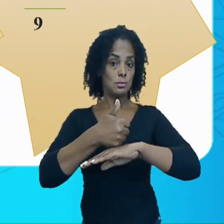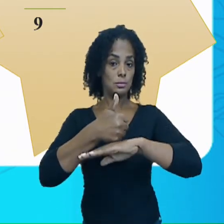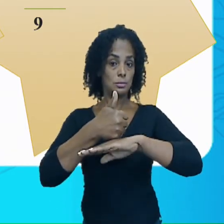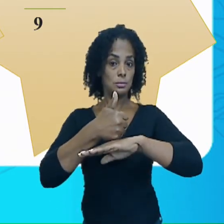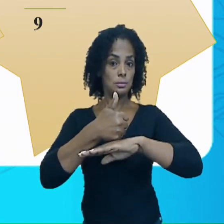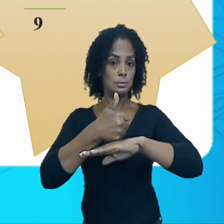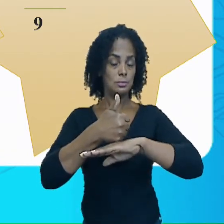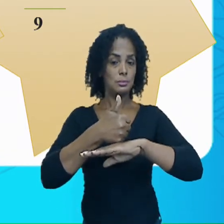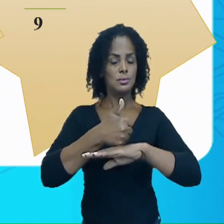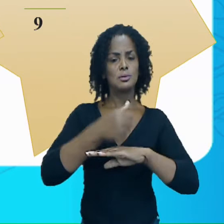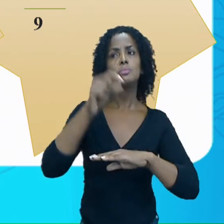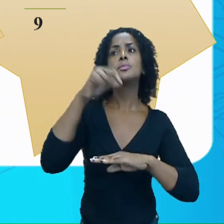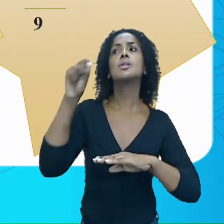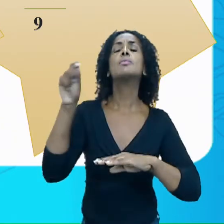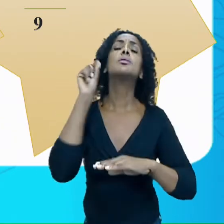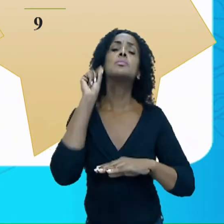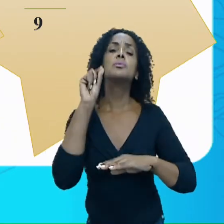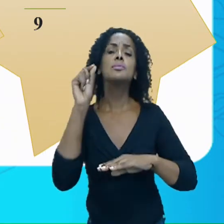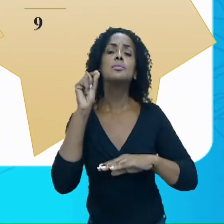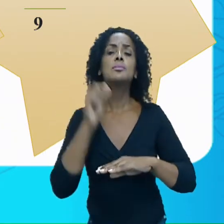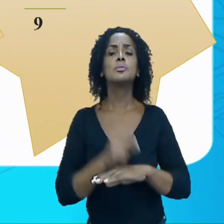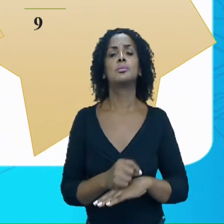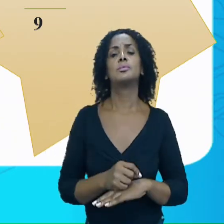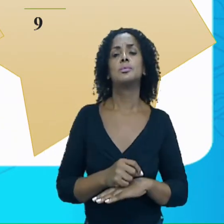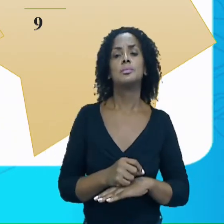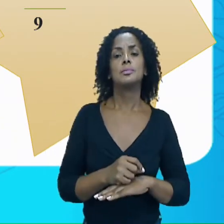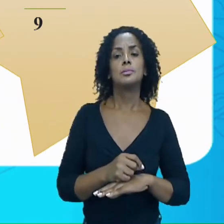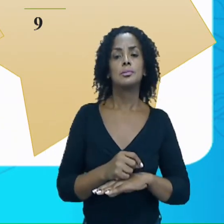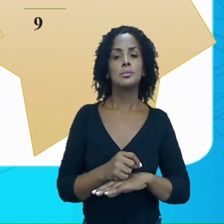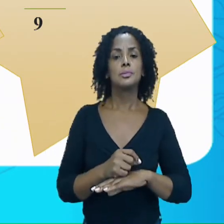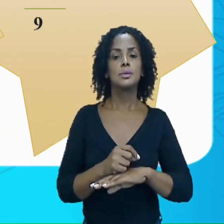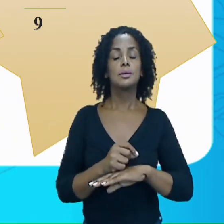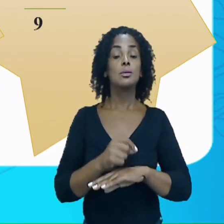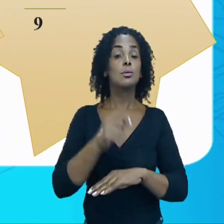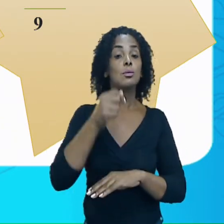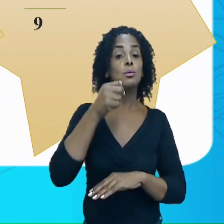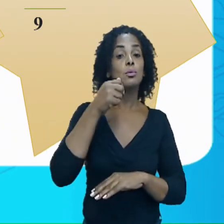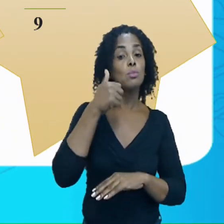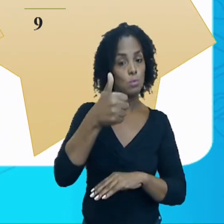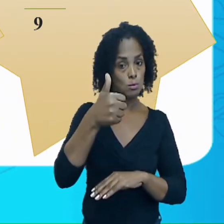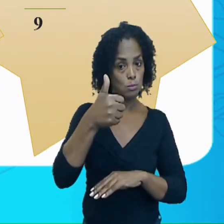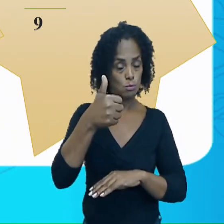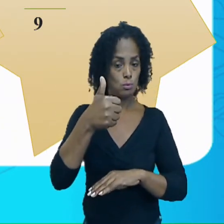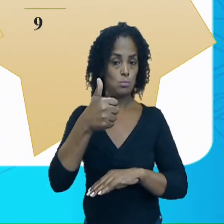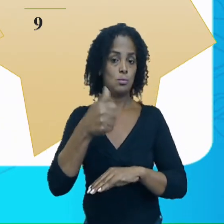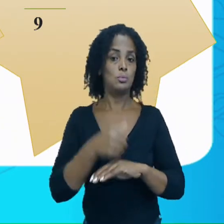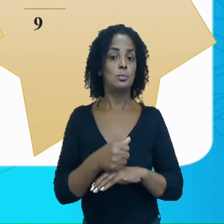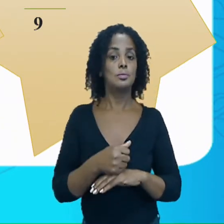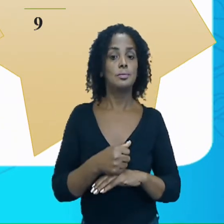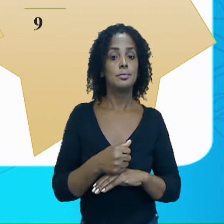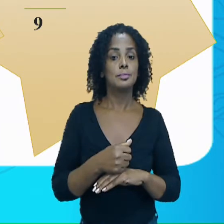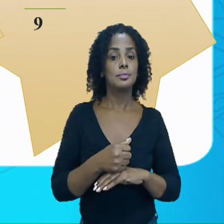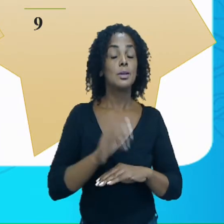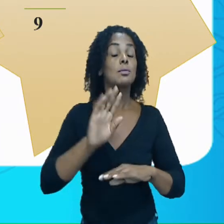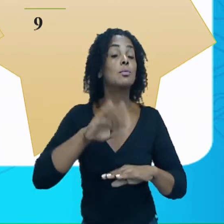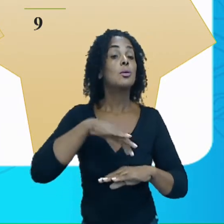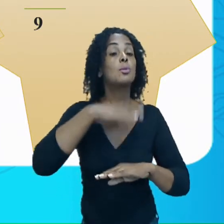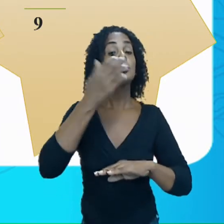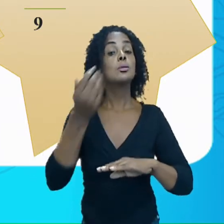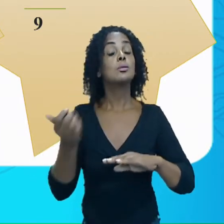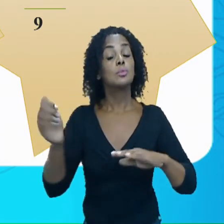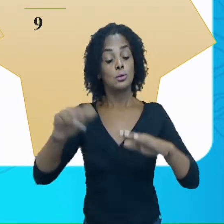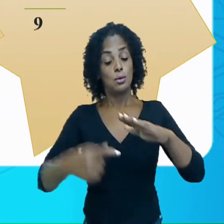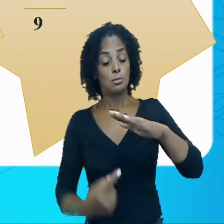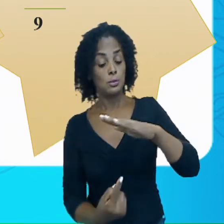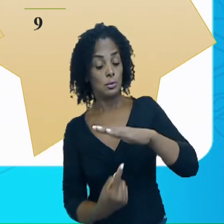vou escrever aqui? Vamos lá, vou marcar aqui para vocês darem uma olhada. Eu vou ler 1 mesmo. E quando o